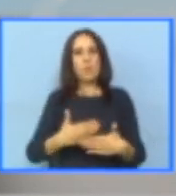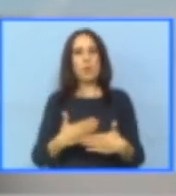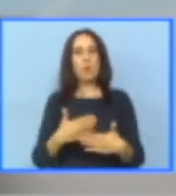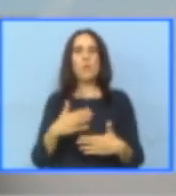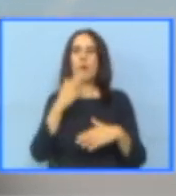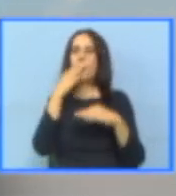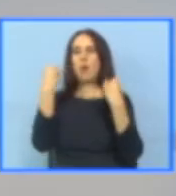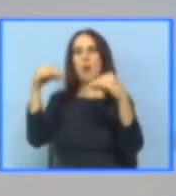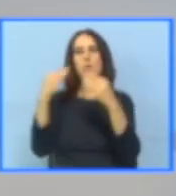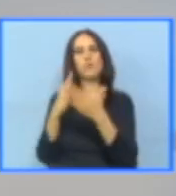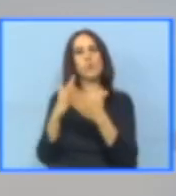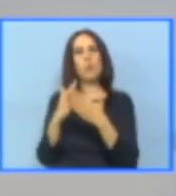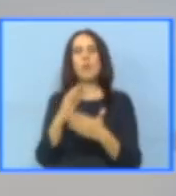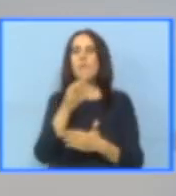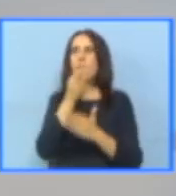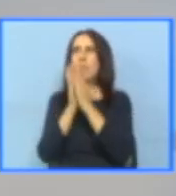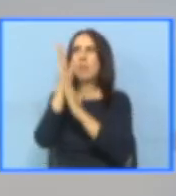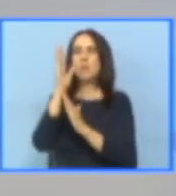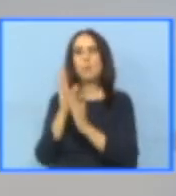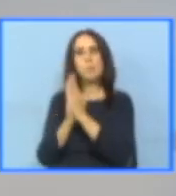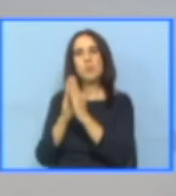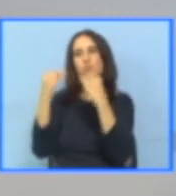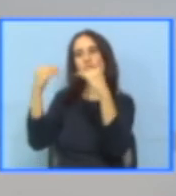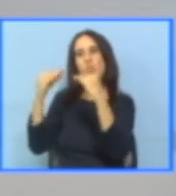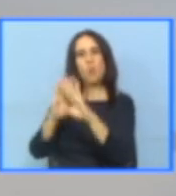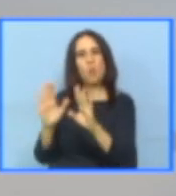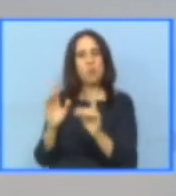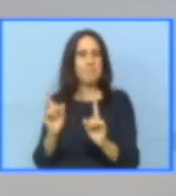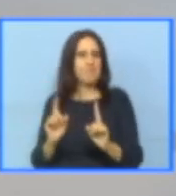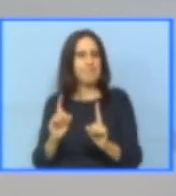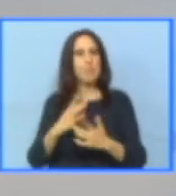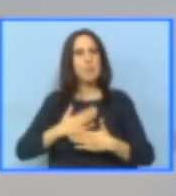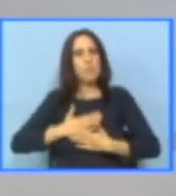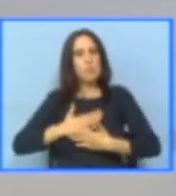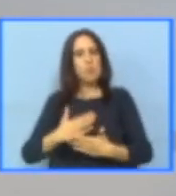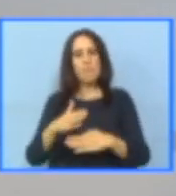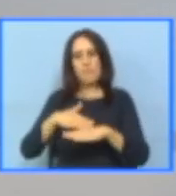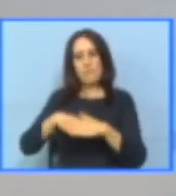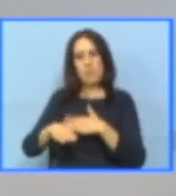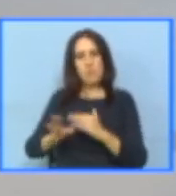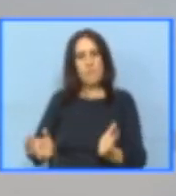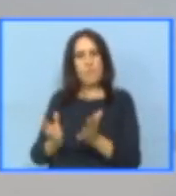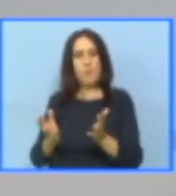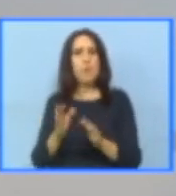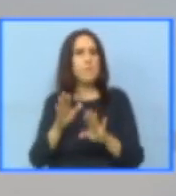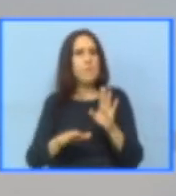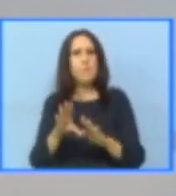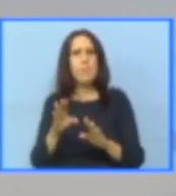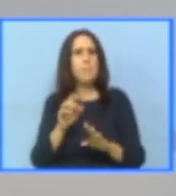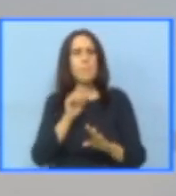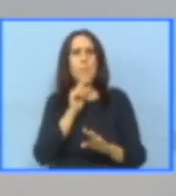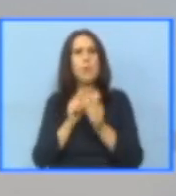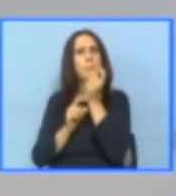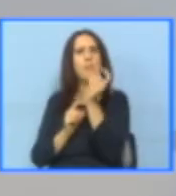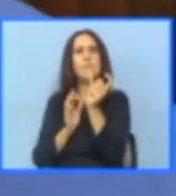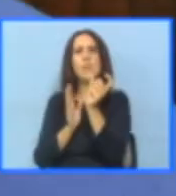aulas por uma escola e só vão falar de Deus e da religião. Não, são voluntários que, através da sua ação, e às vezes podem até nem usar a